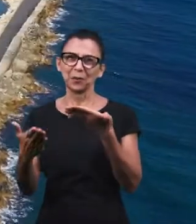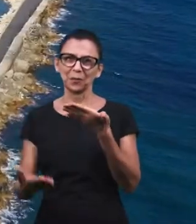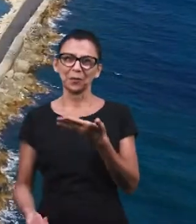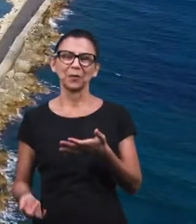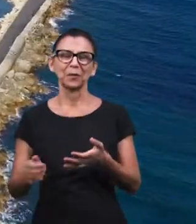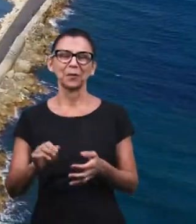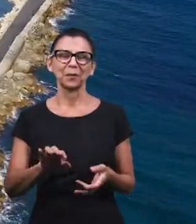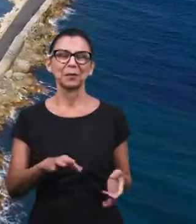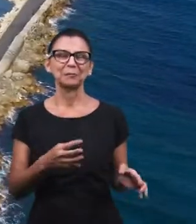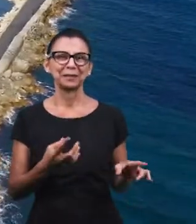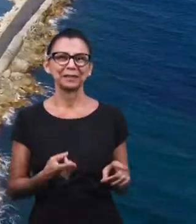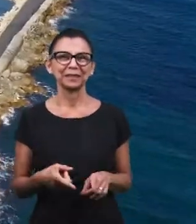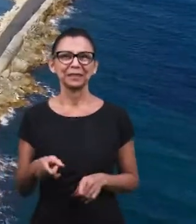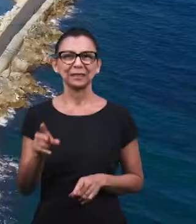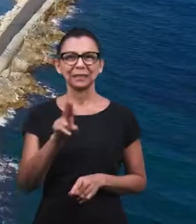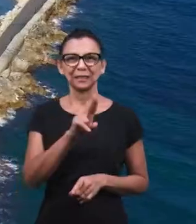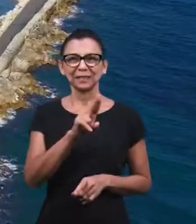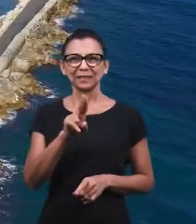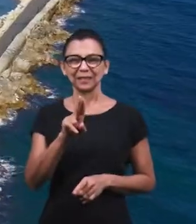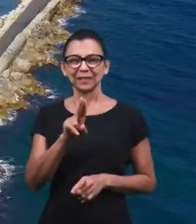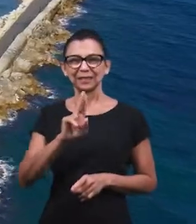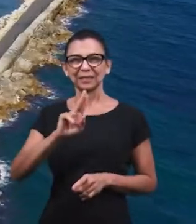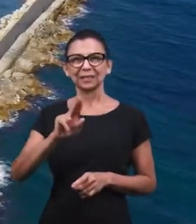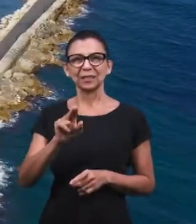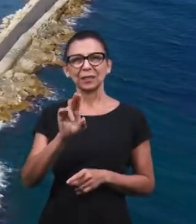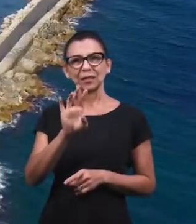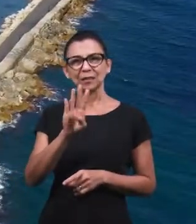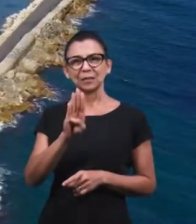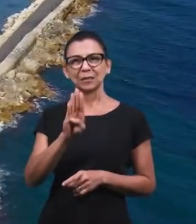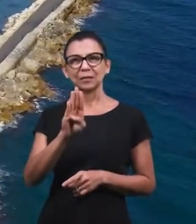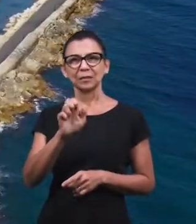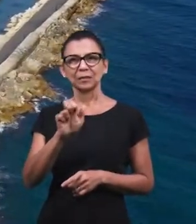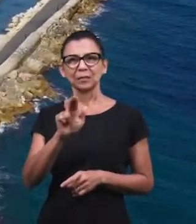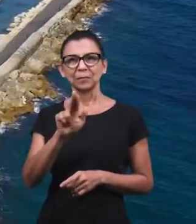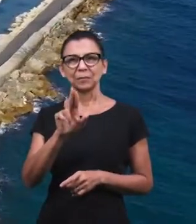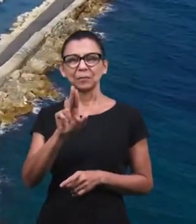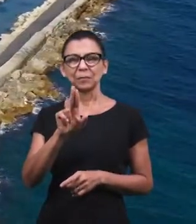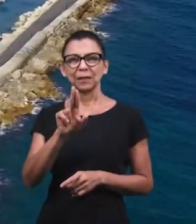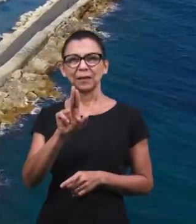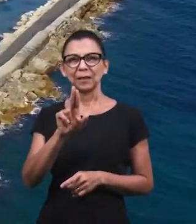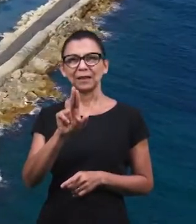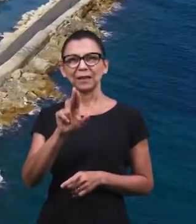Era o seu nome, Barnabé, natural de